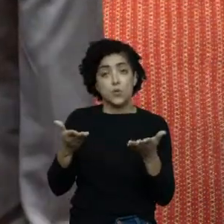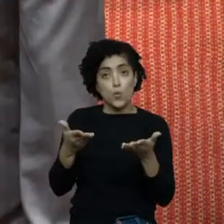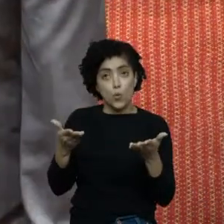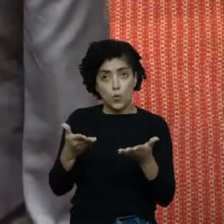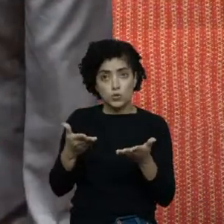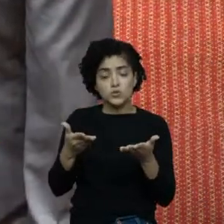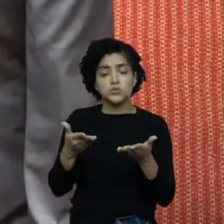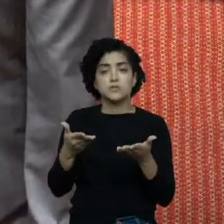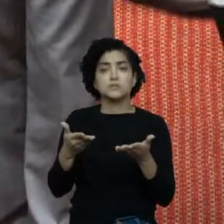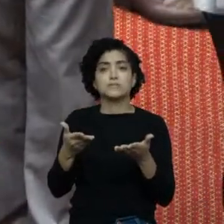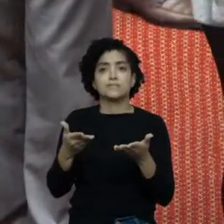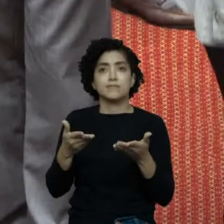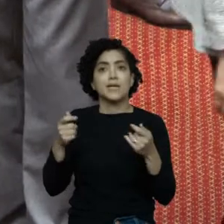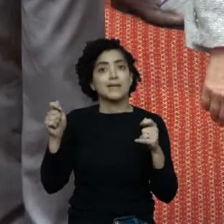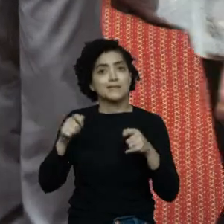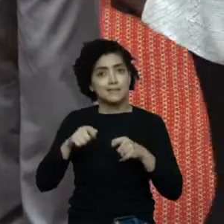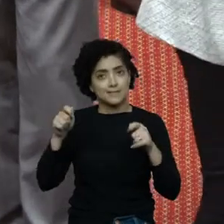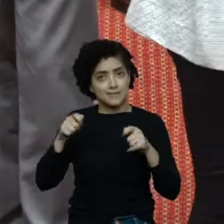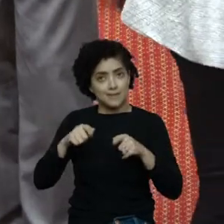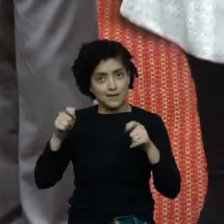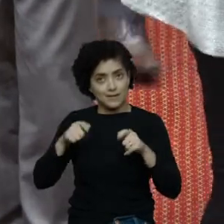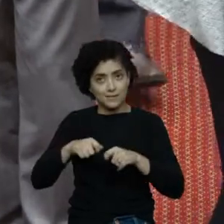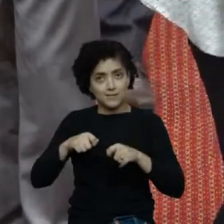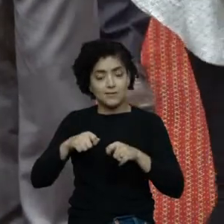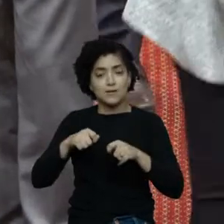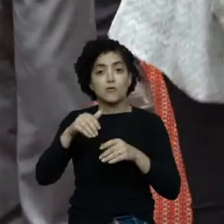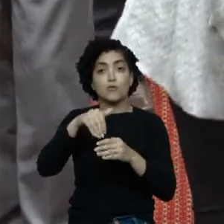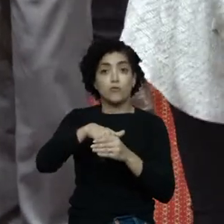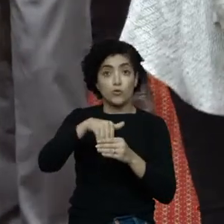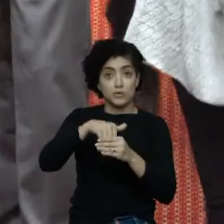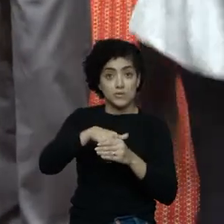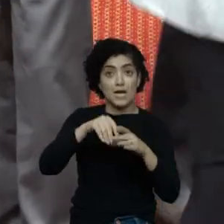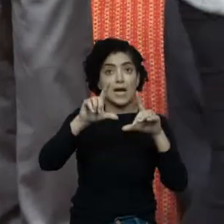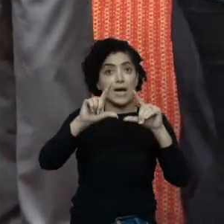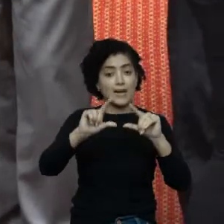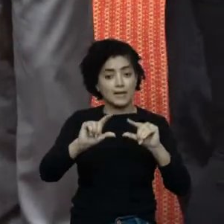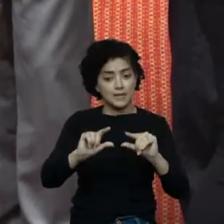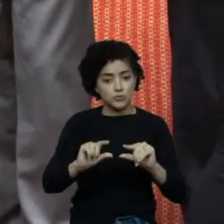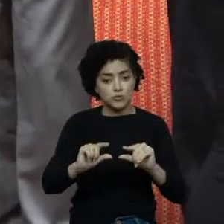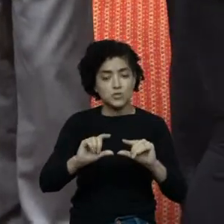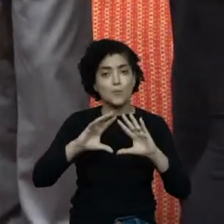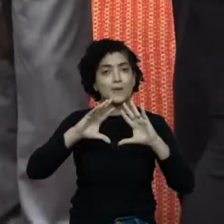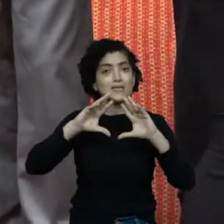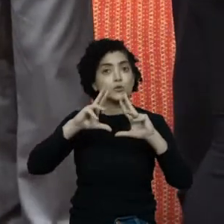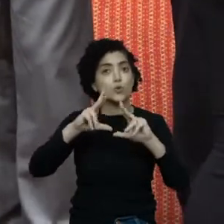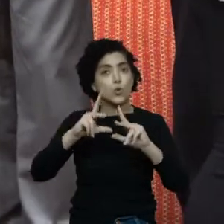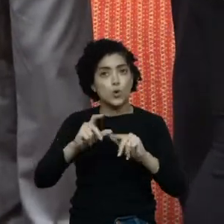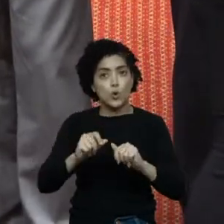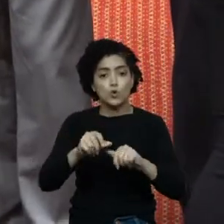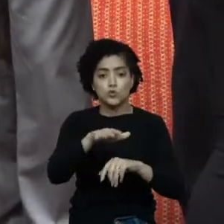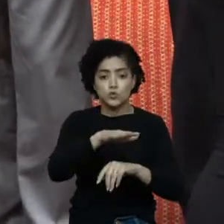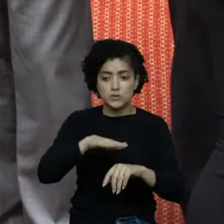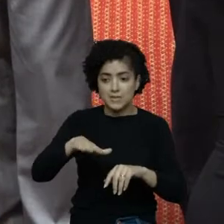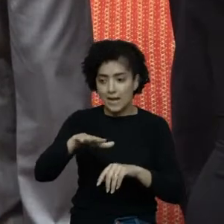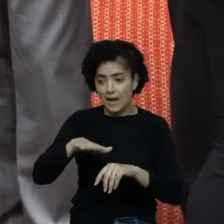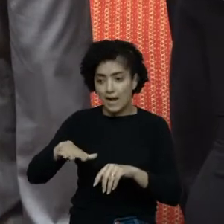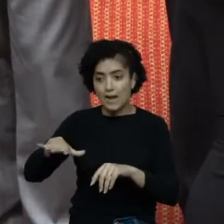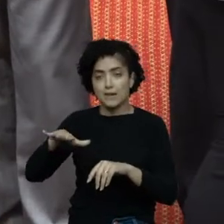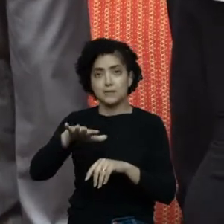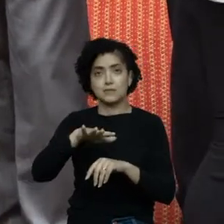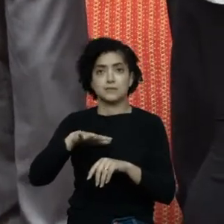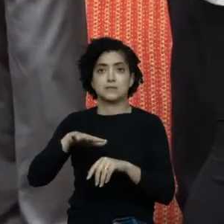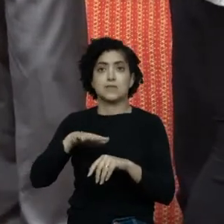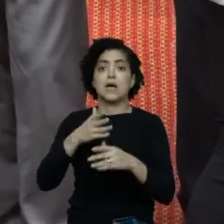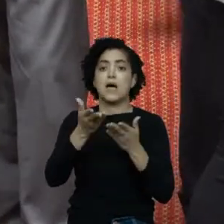nós temos sim a possibilidade de votar uma redução para todos os setores nós podemos